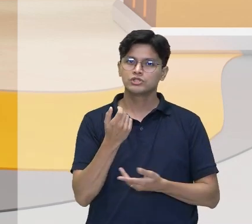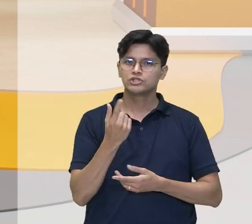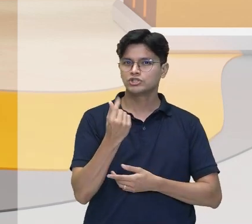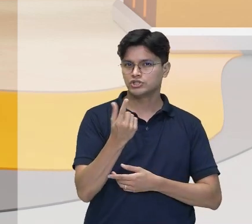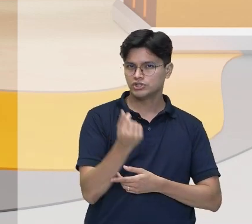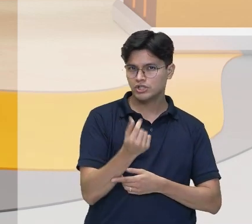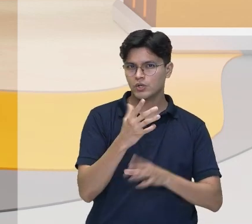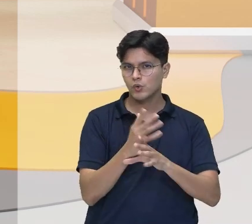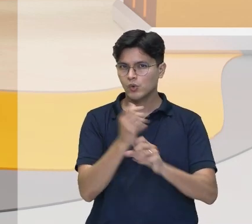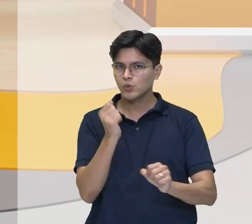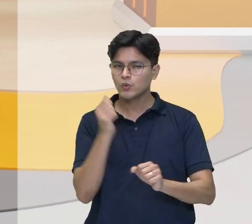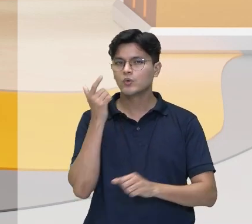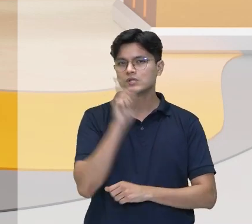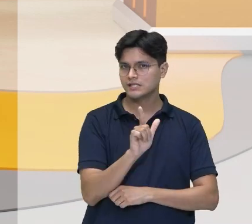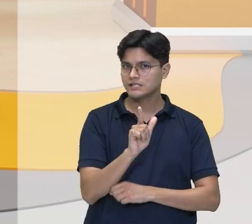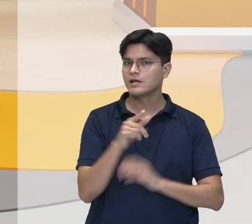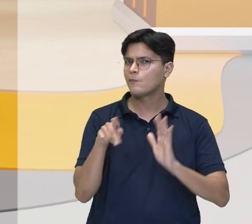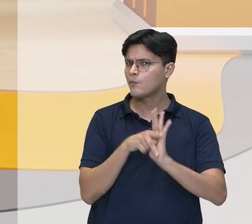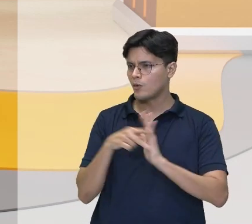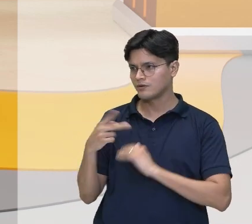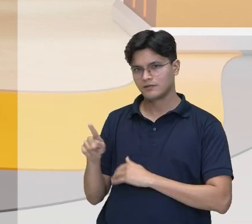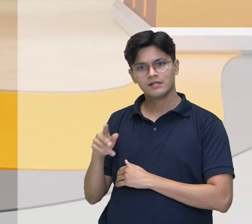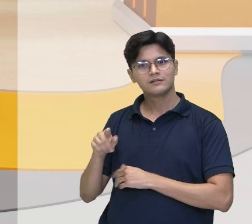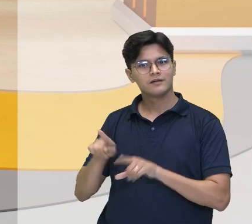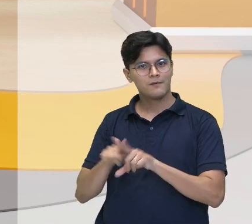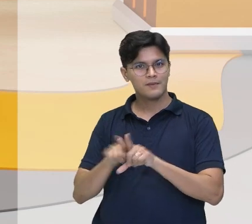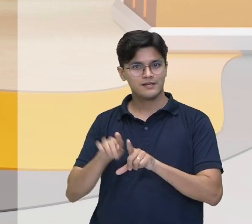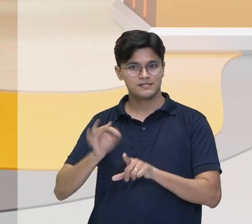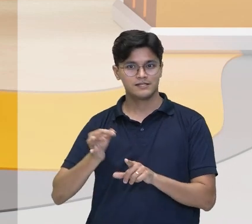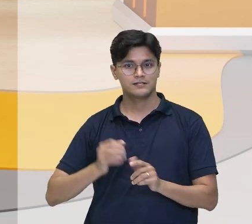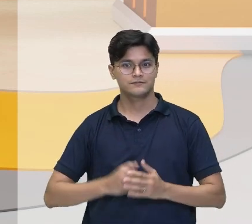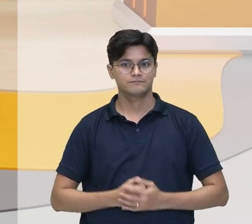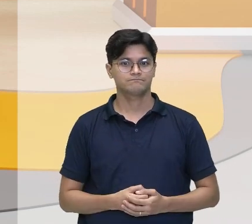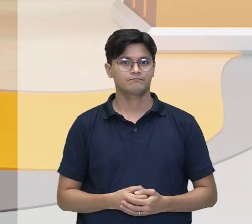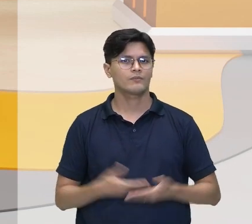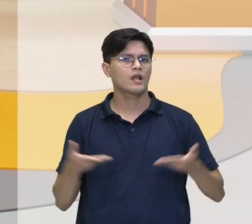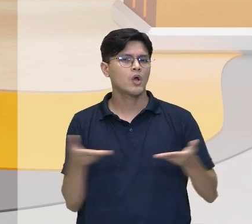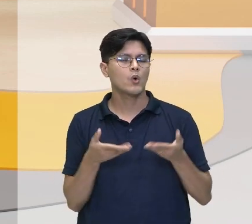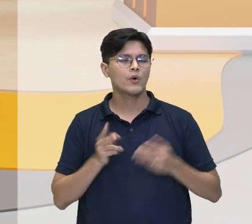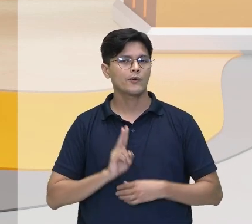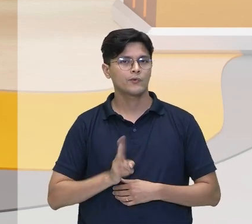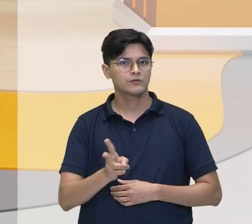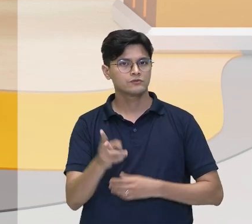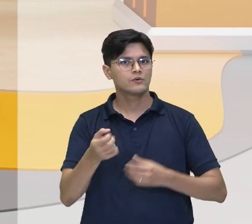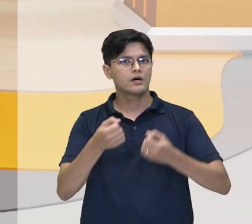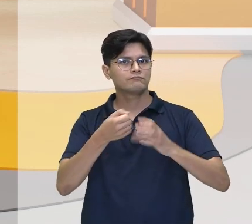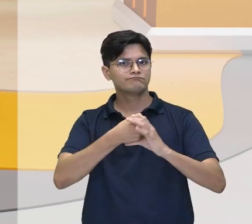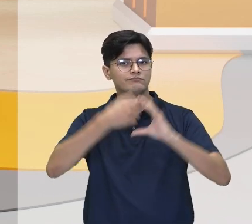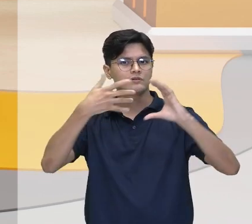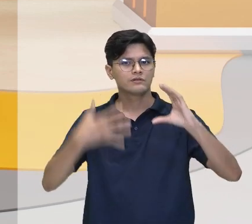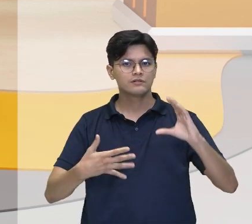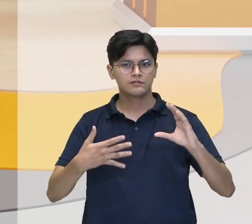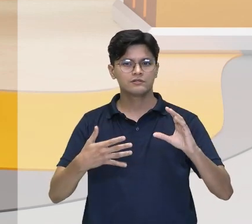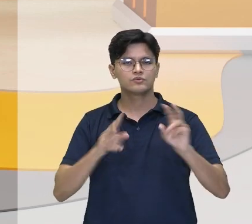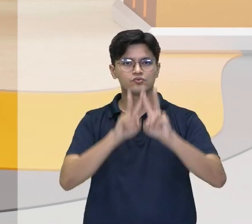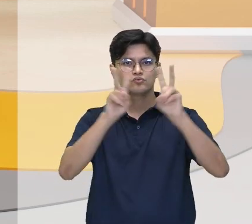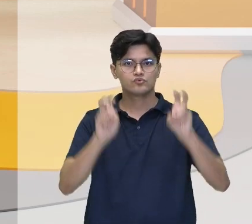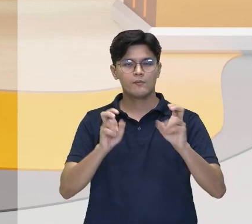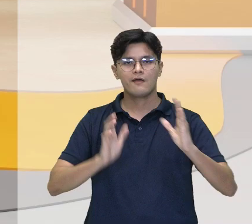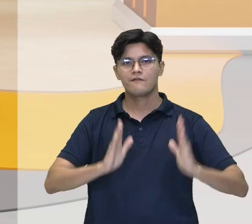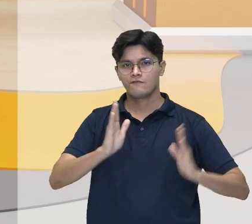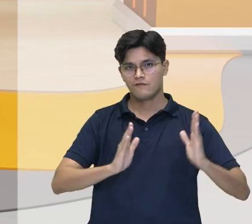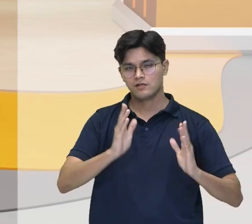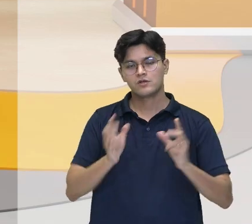compreender? Agora a gente vai continuar esse processo de caracterização dessa fase comercial do modo de produção